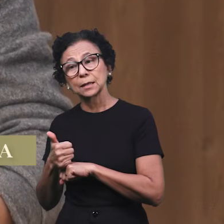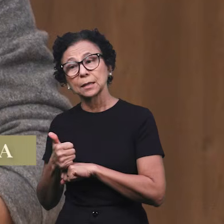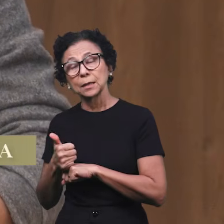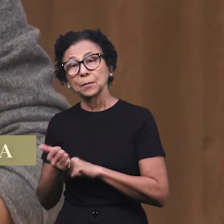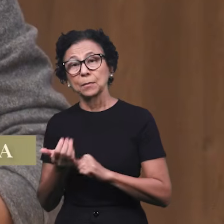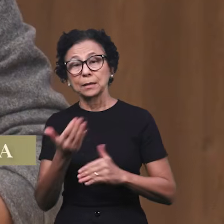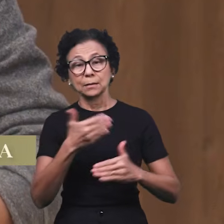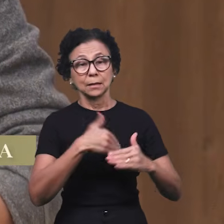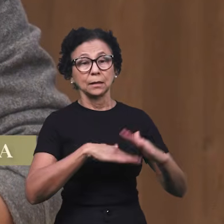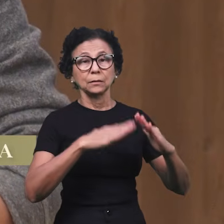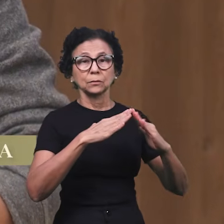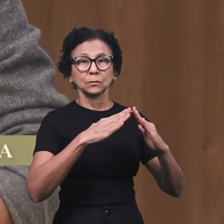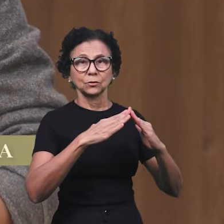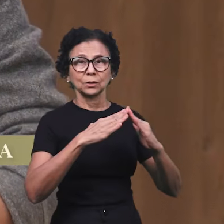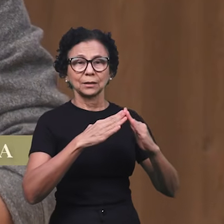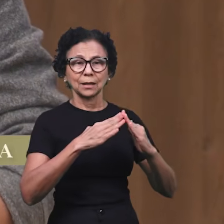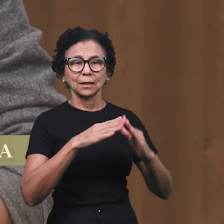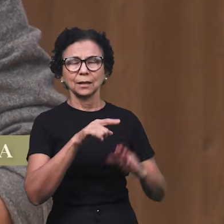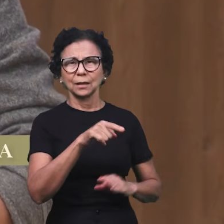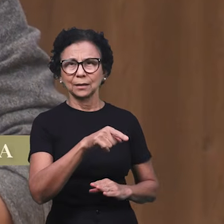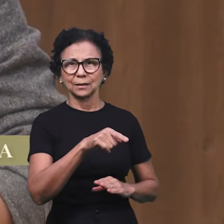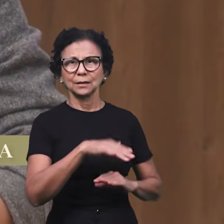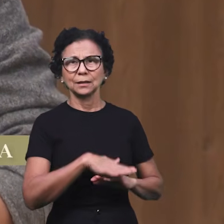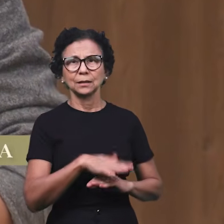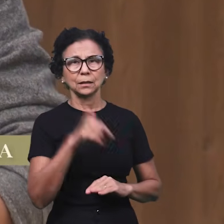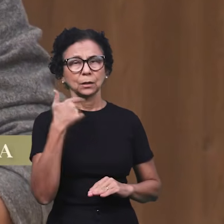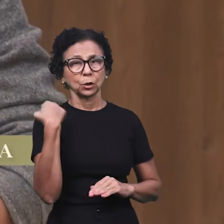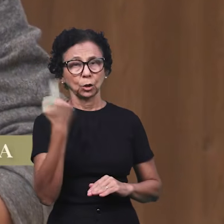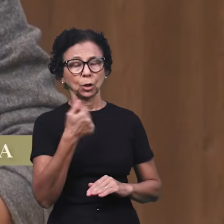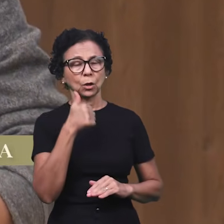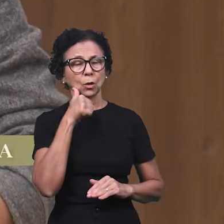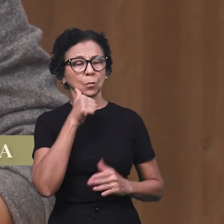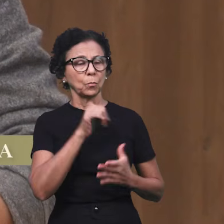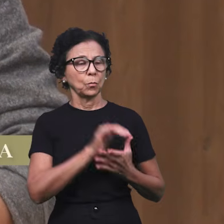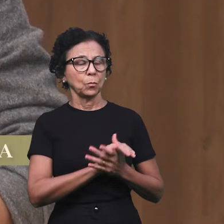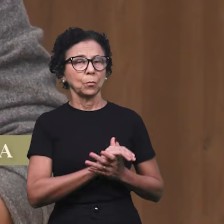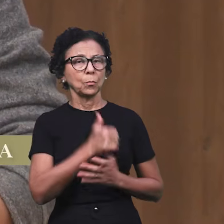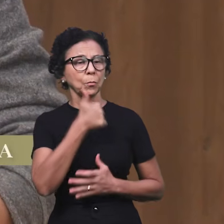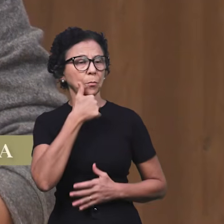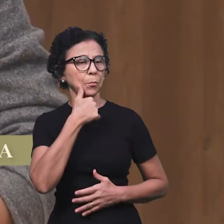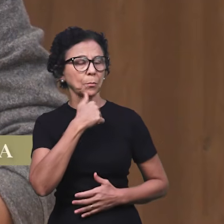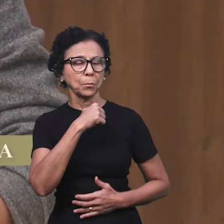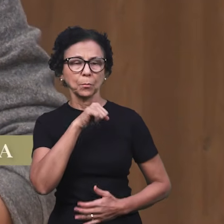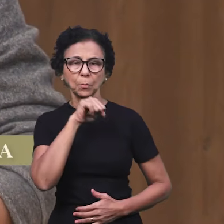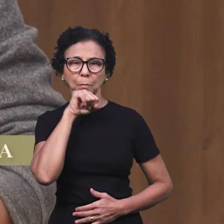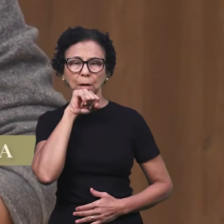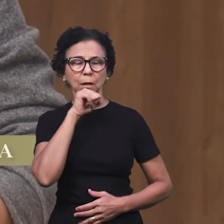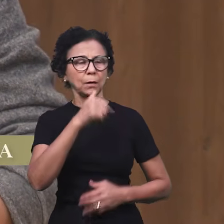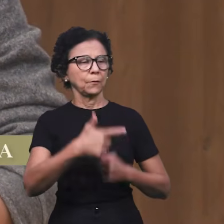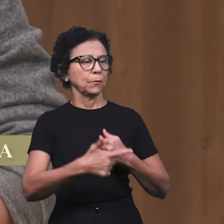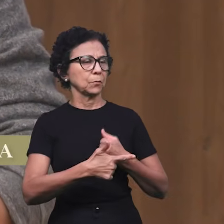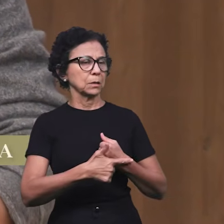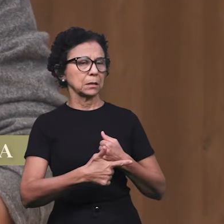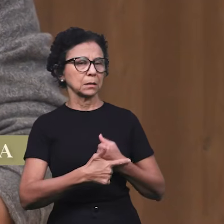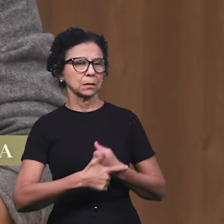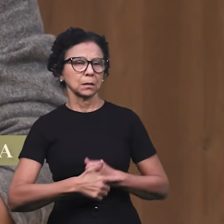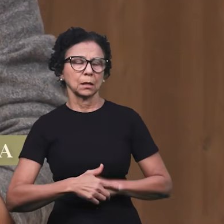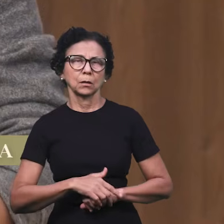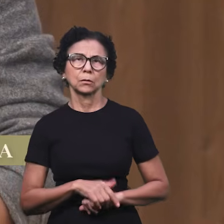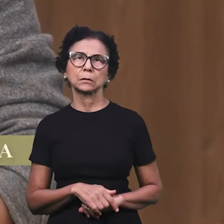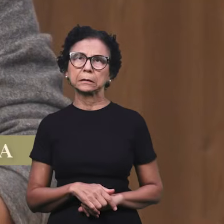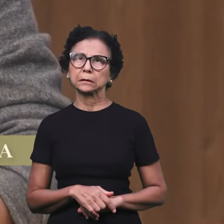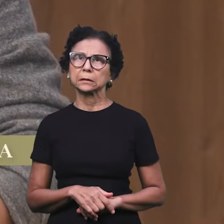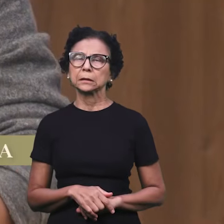dentro da nossa casa, ali nós somos esposas, nós somos mães, nós não podemos, as jovens que estão nesse